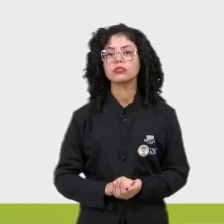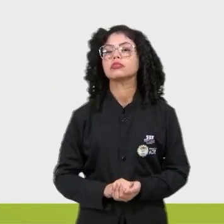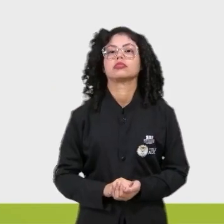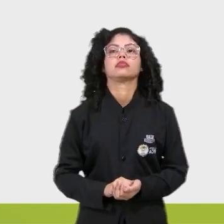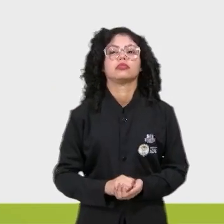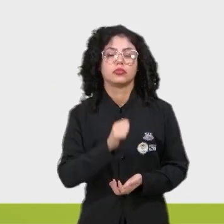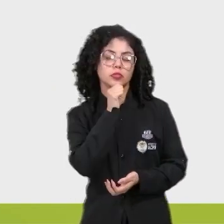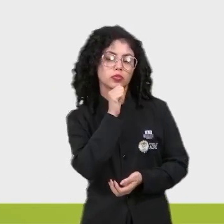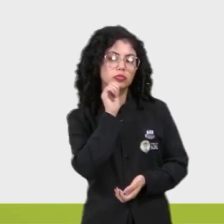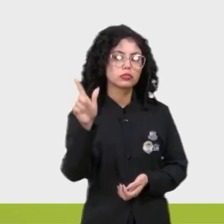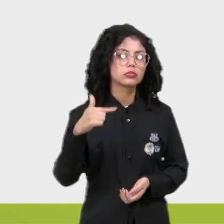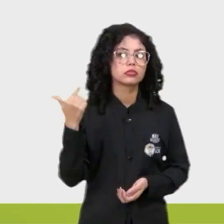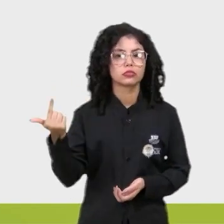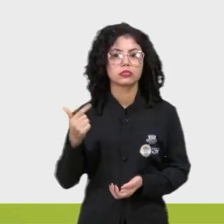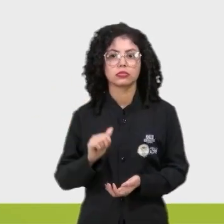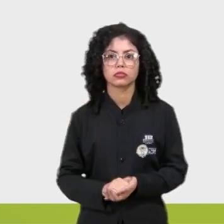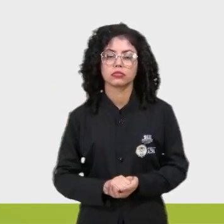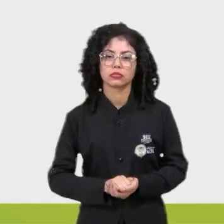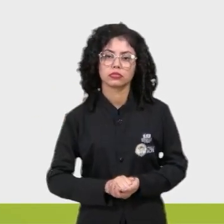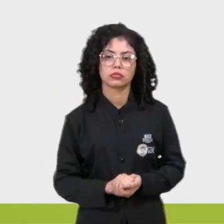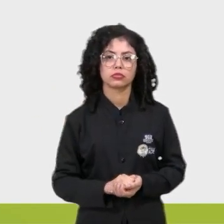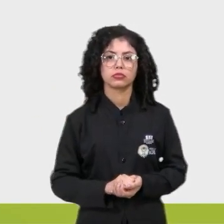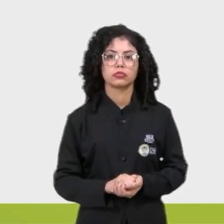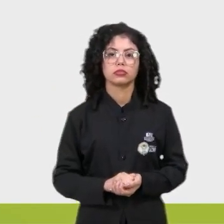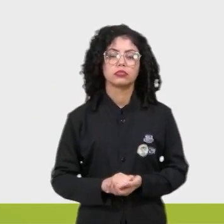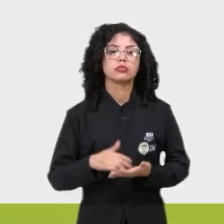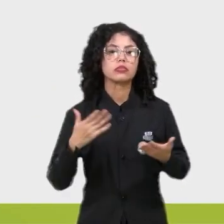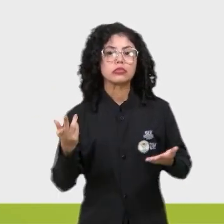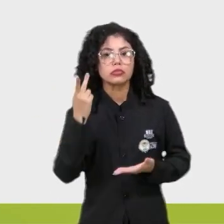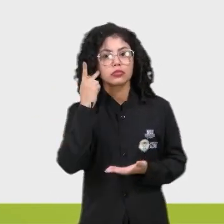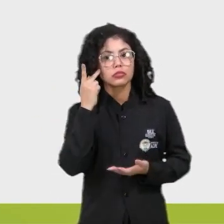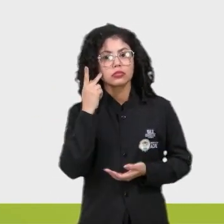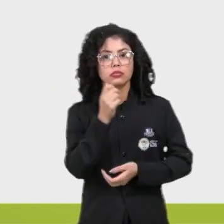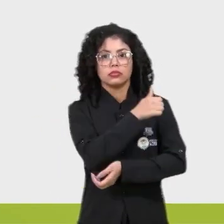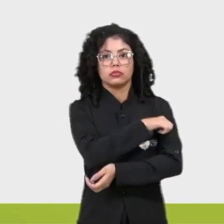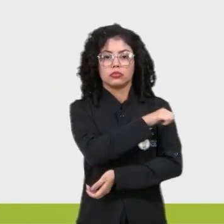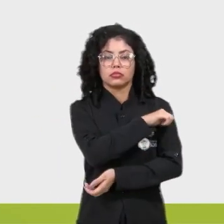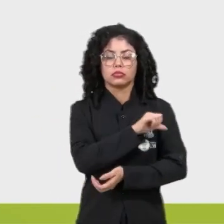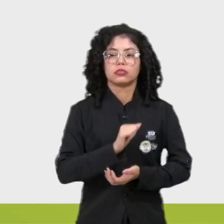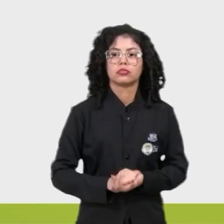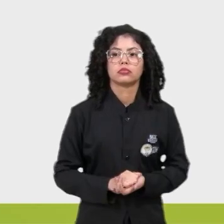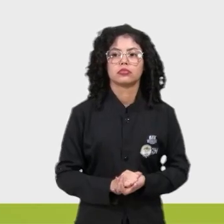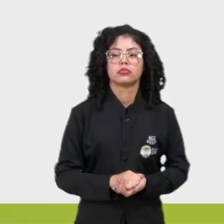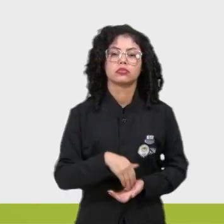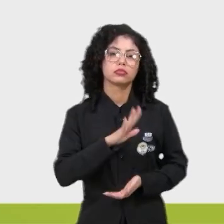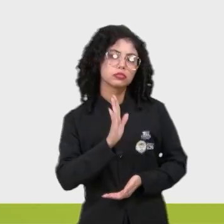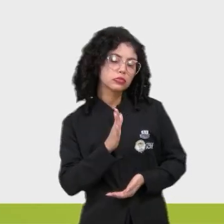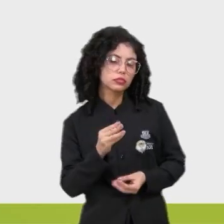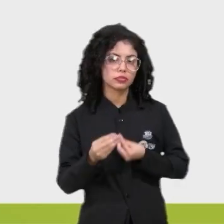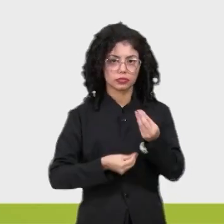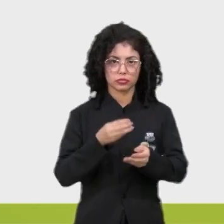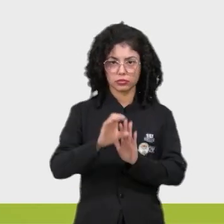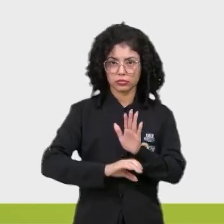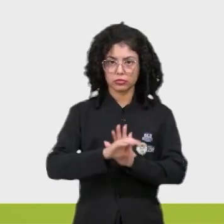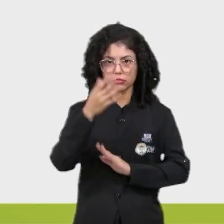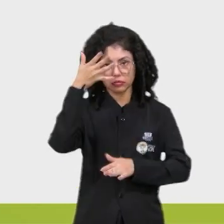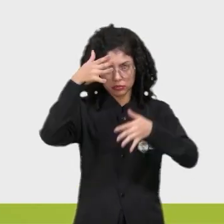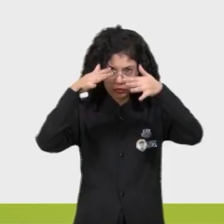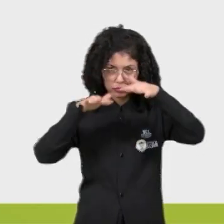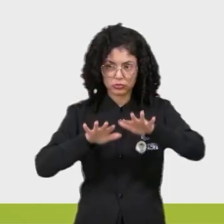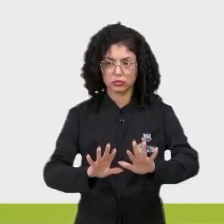pedestres, além de outros inconvenientes. Tá, então, São Paulo e Rio de Janeiro coloca aí já como conceito de cidades